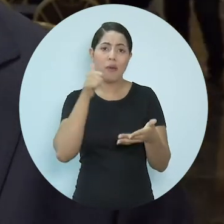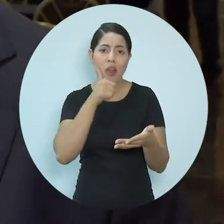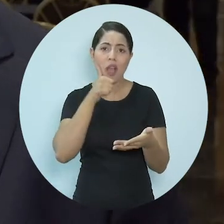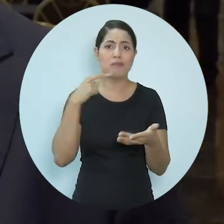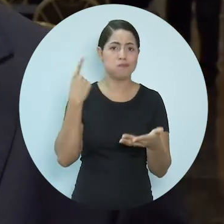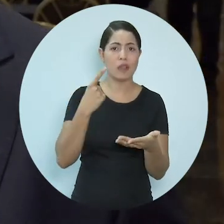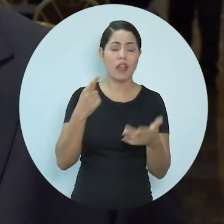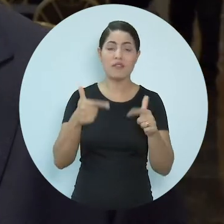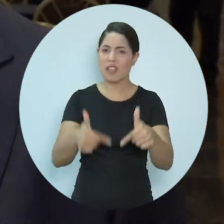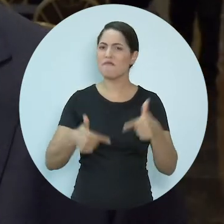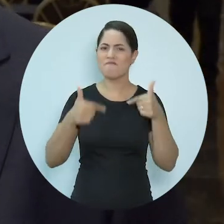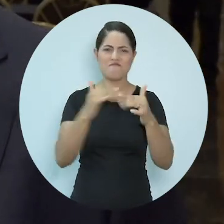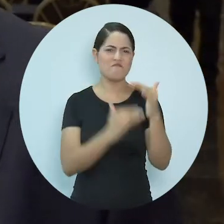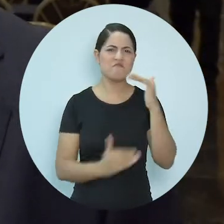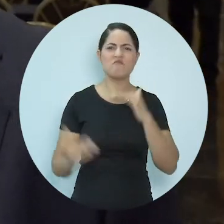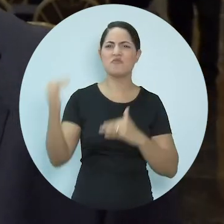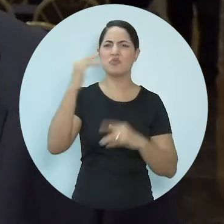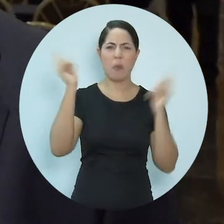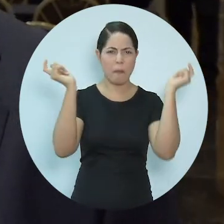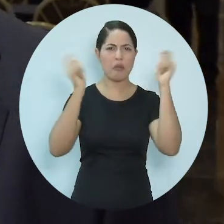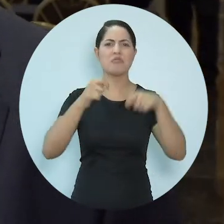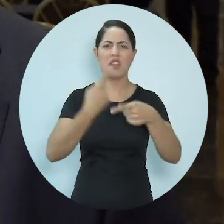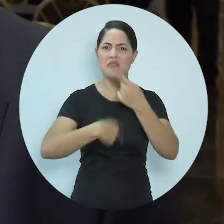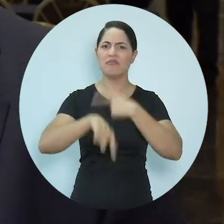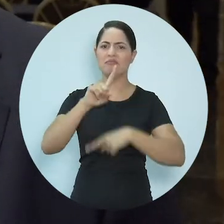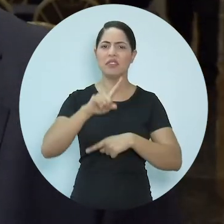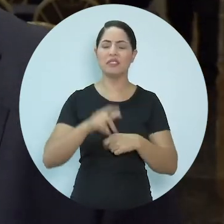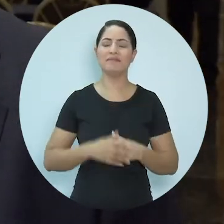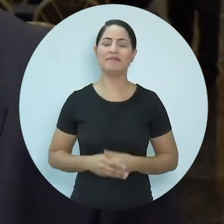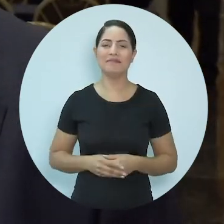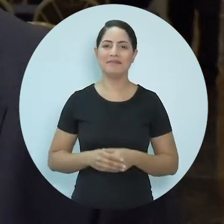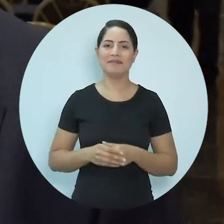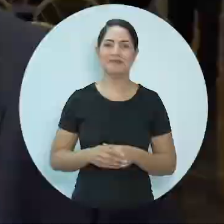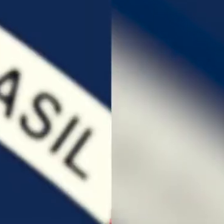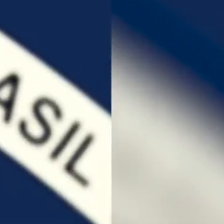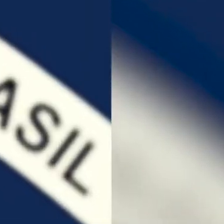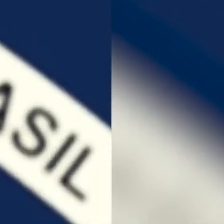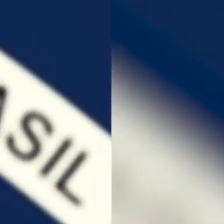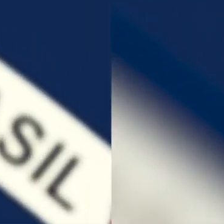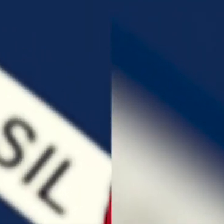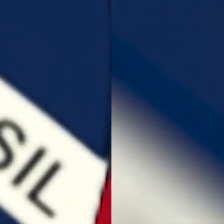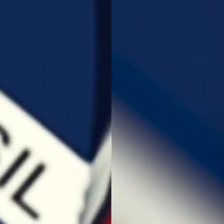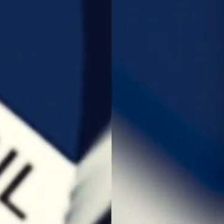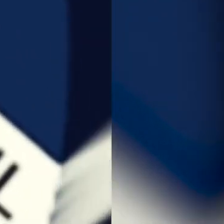Enfim, foi um sucesso absoluto, segundo o Colégio de Presidente, da gestão do presidente Luciano Bandeira.